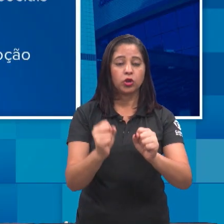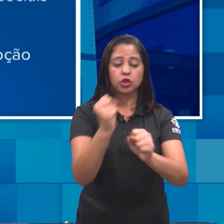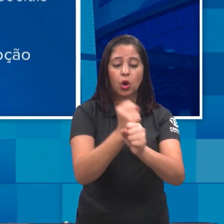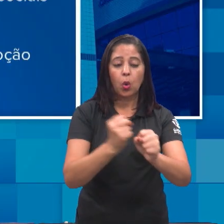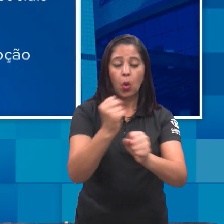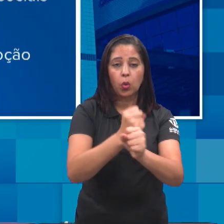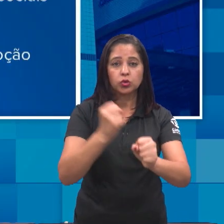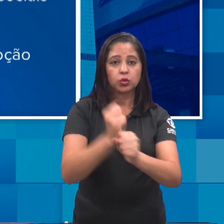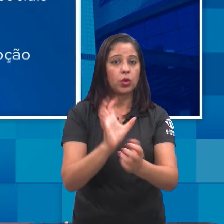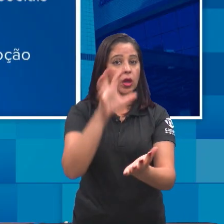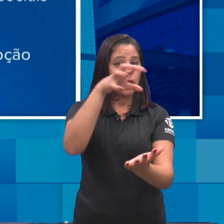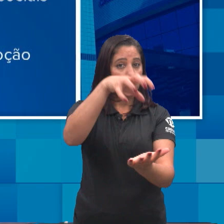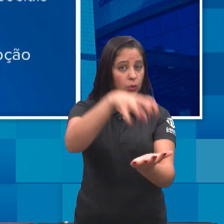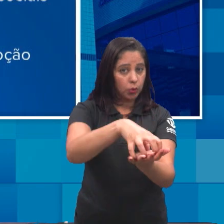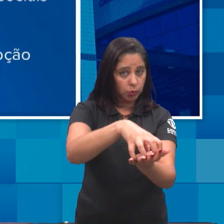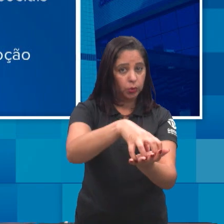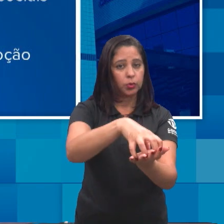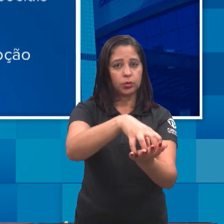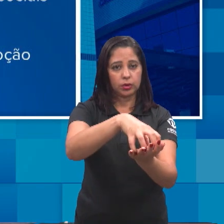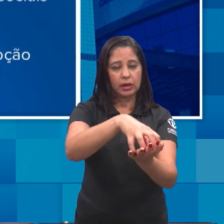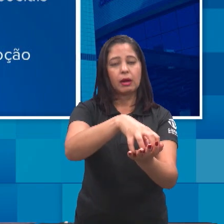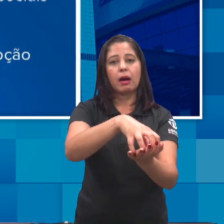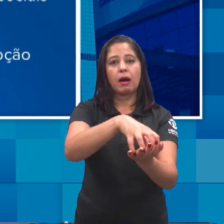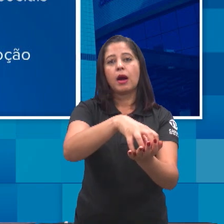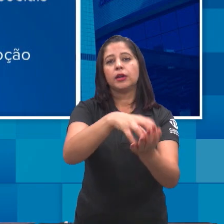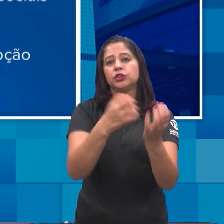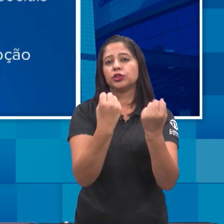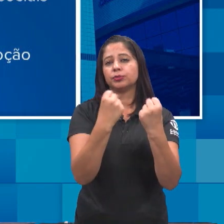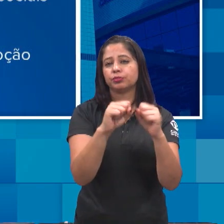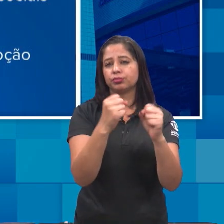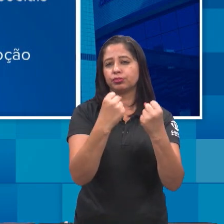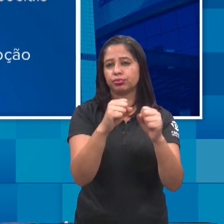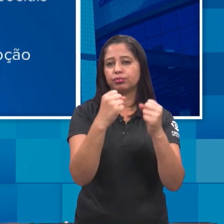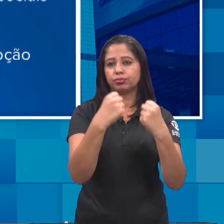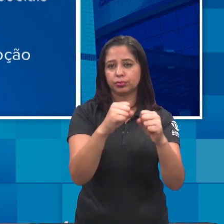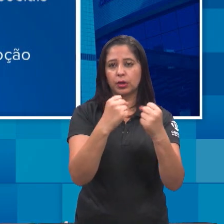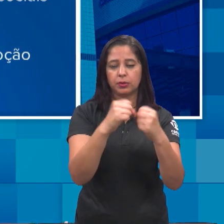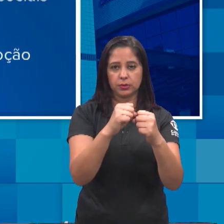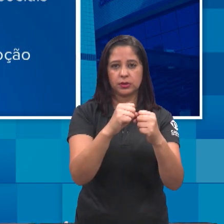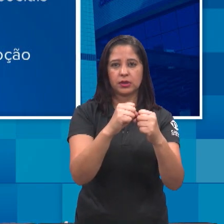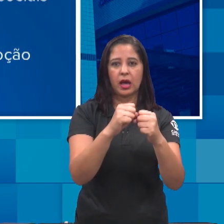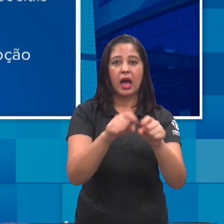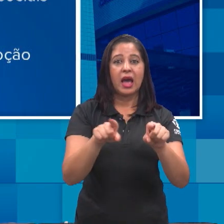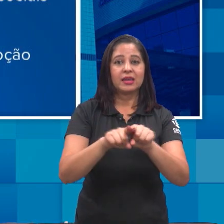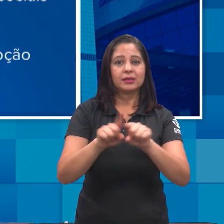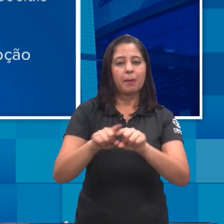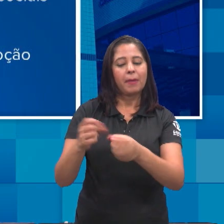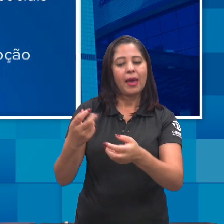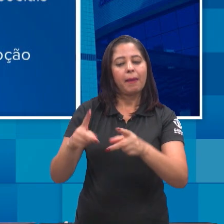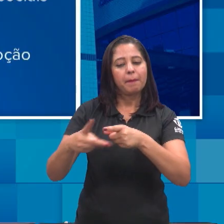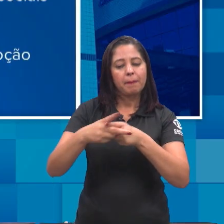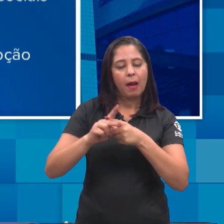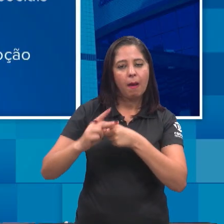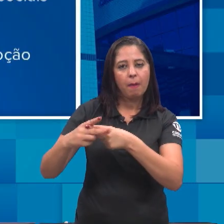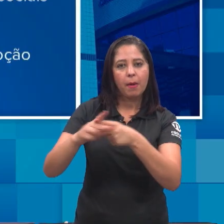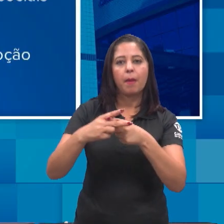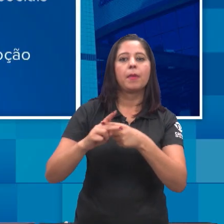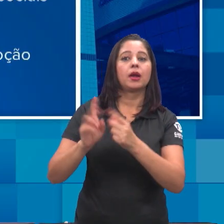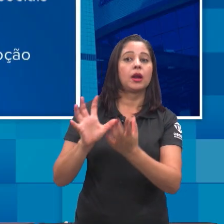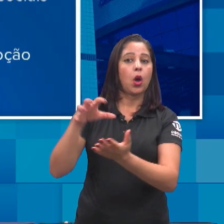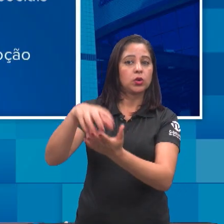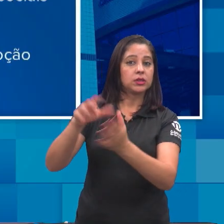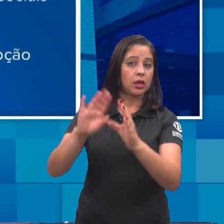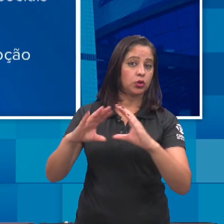Integradas, com a remodelação gradual dos espaços dos centros comunitários, adaptando para uso